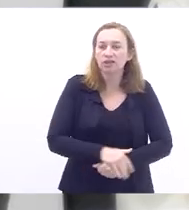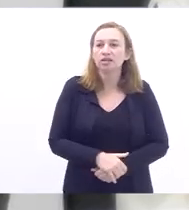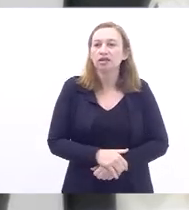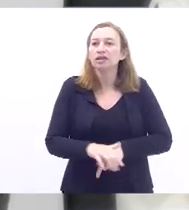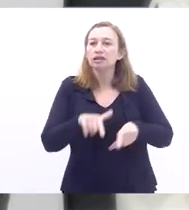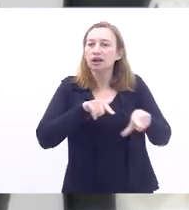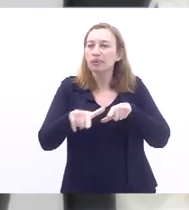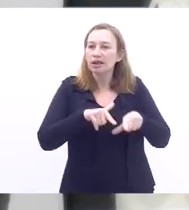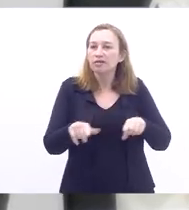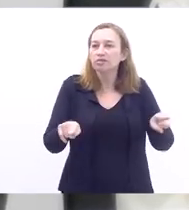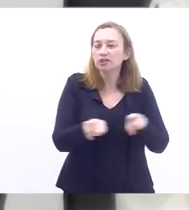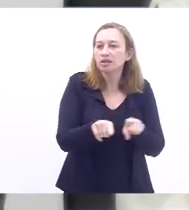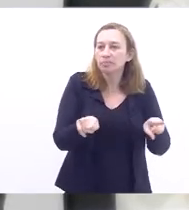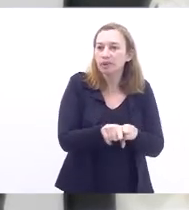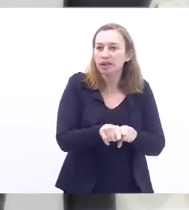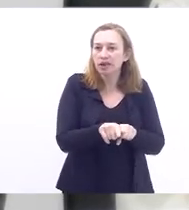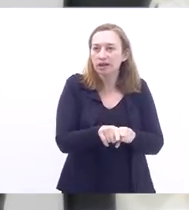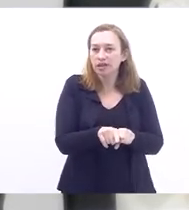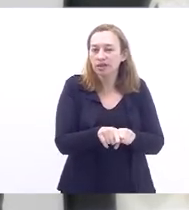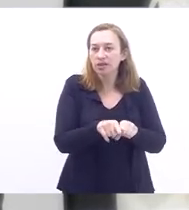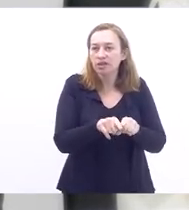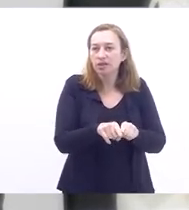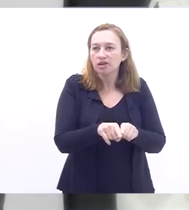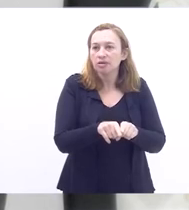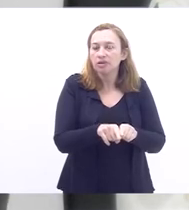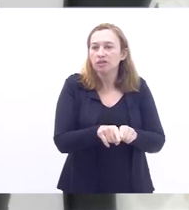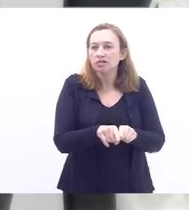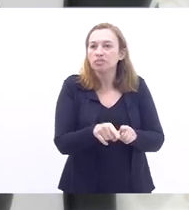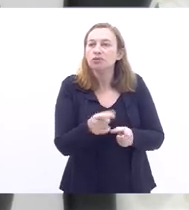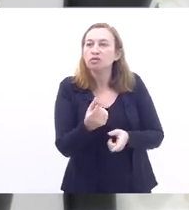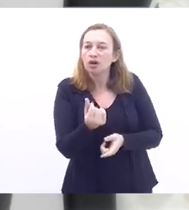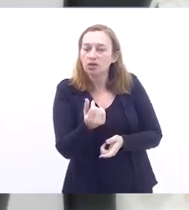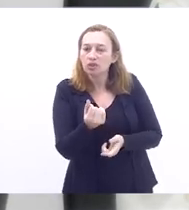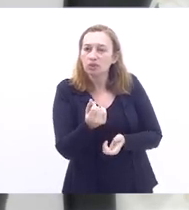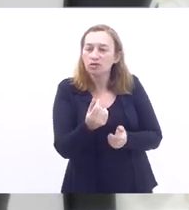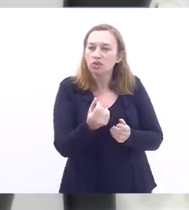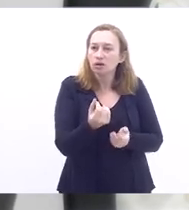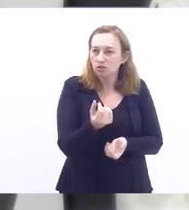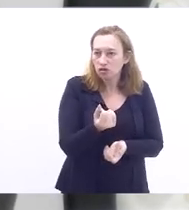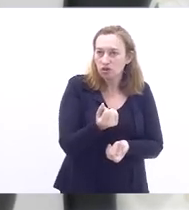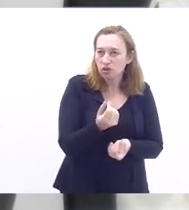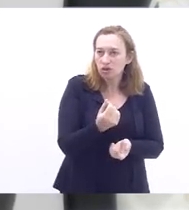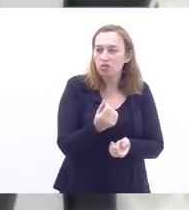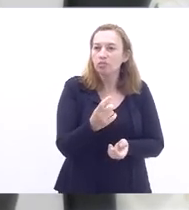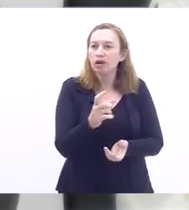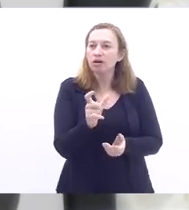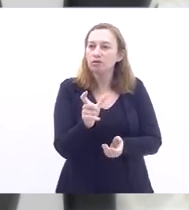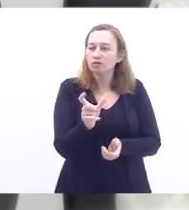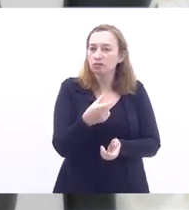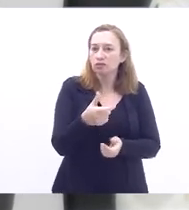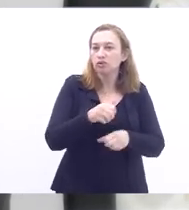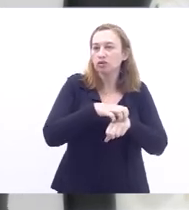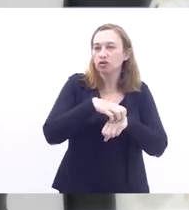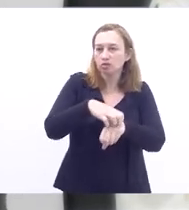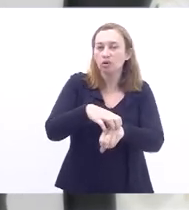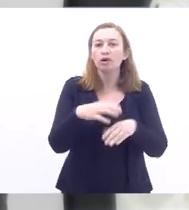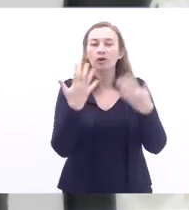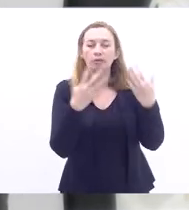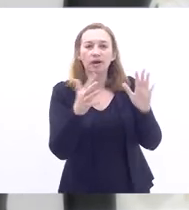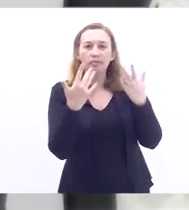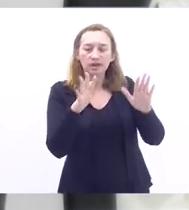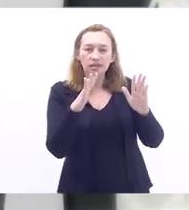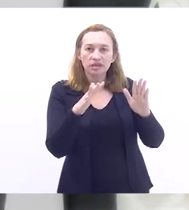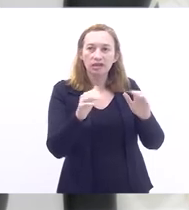Trabalhamos também para a mudança do auxílio-transporte que foi essa semana que foi aprovado e aqui é parabenizar